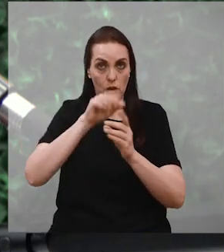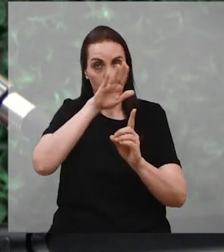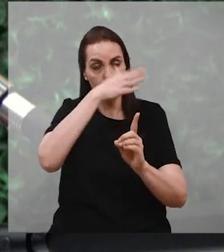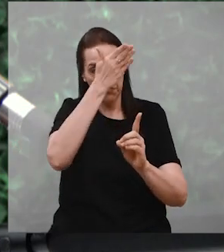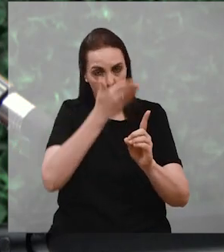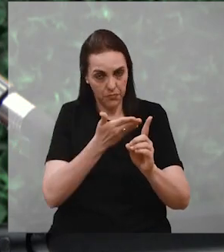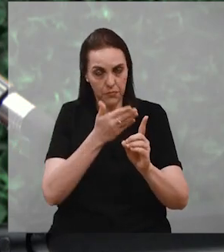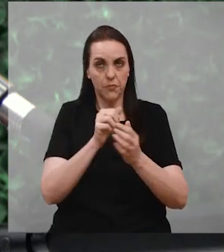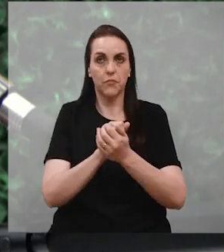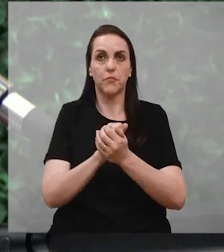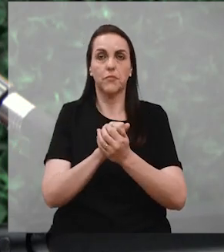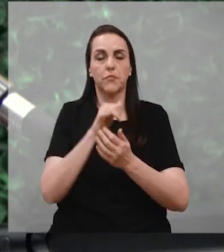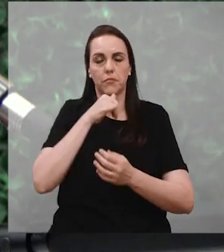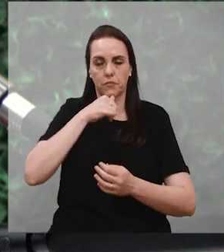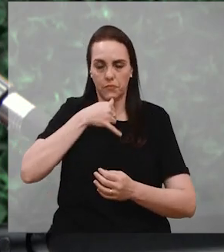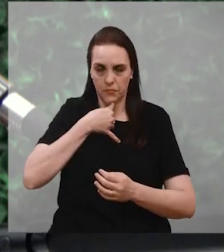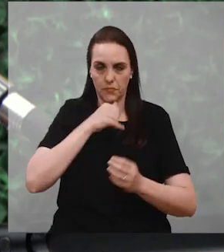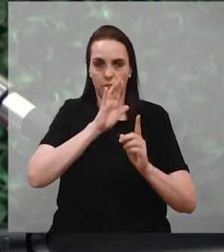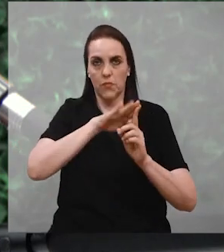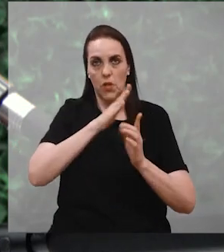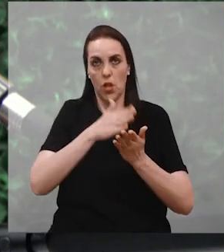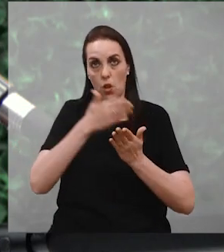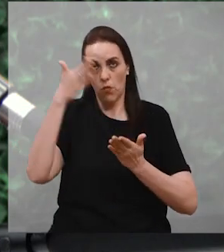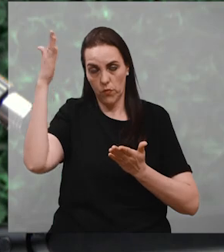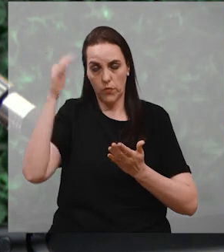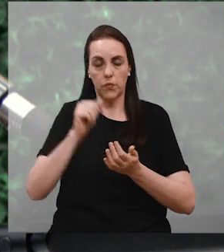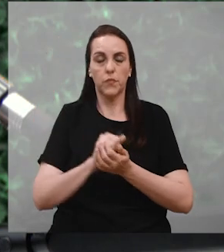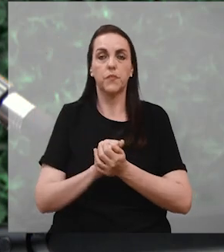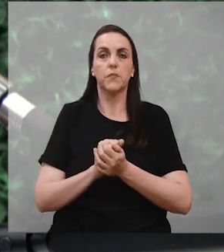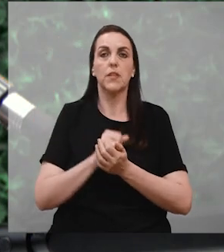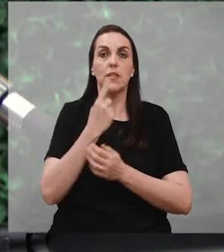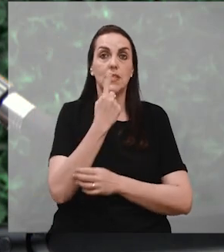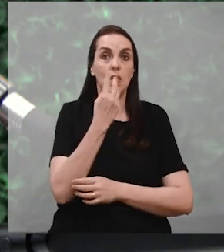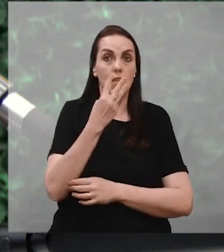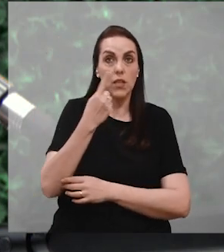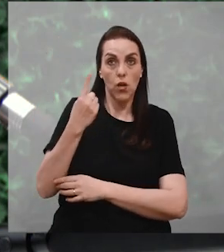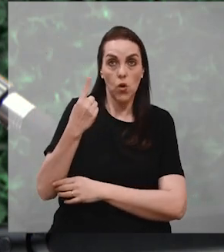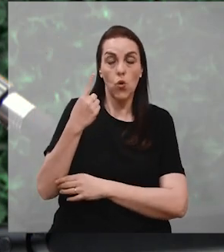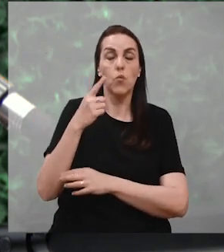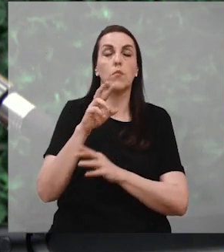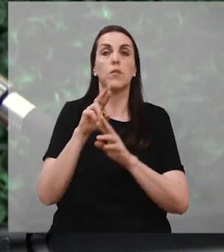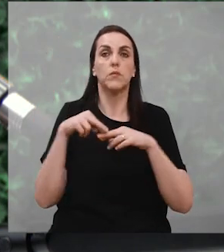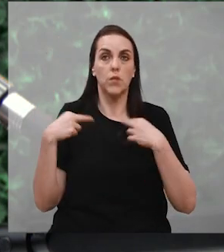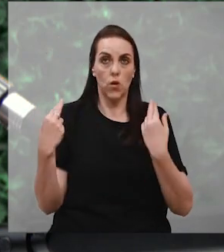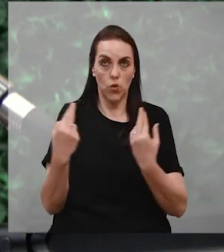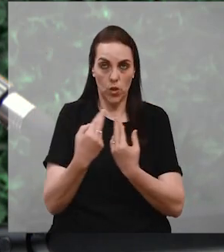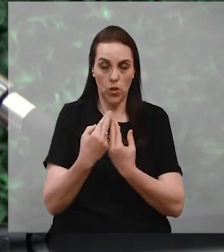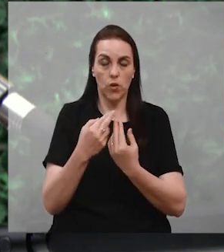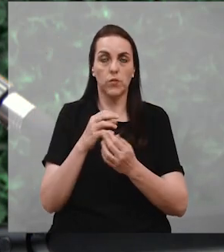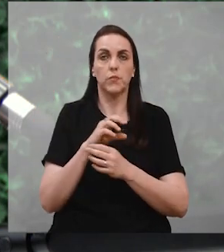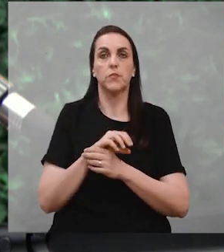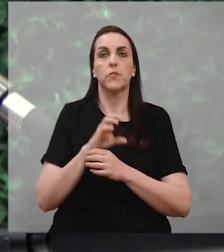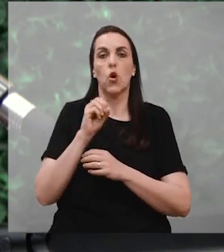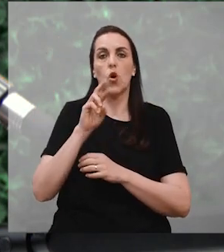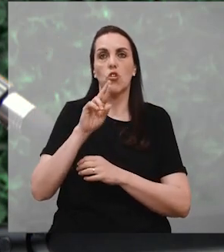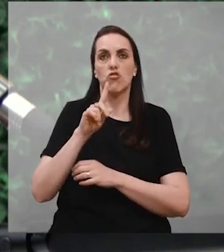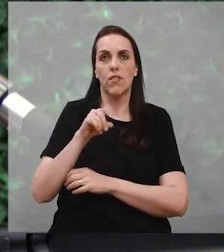779 votos de congratulações, pesar e louvor, 131 sessões